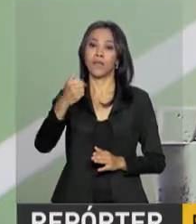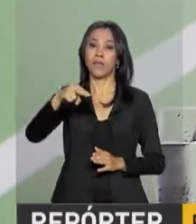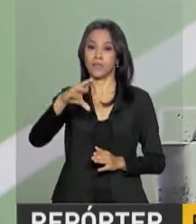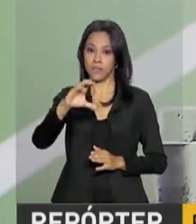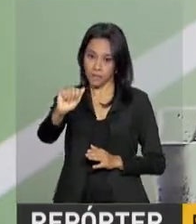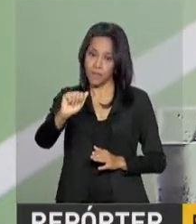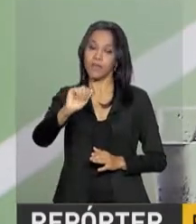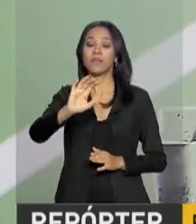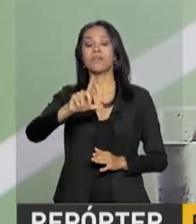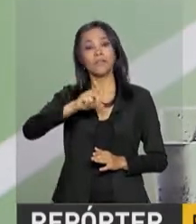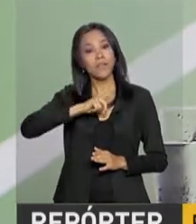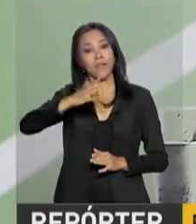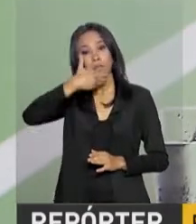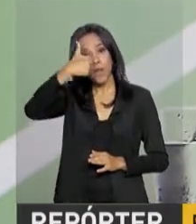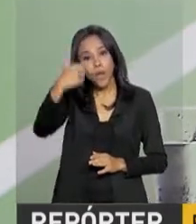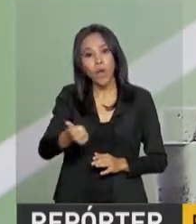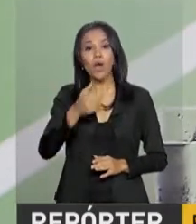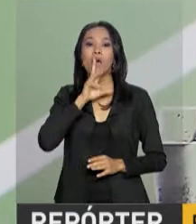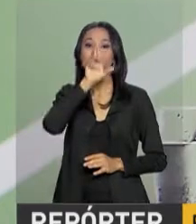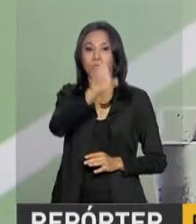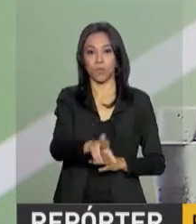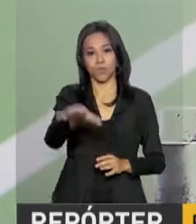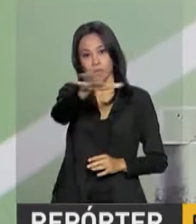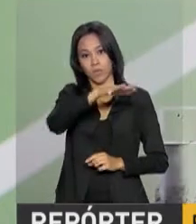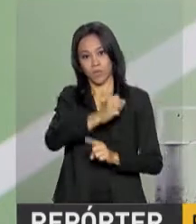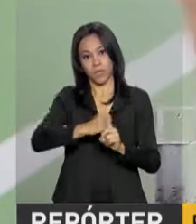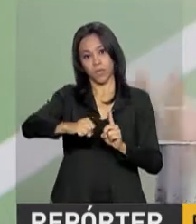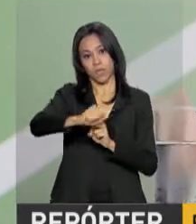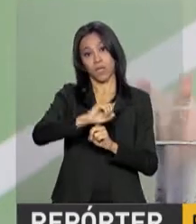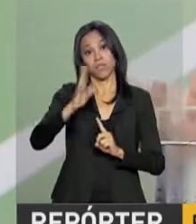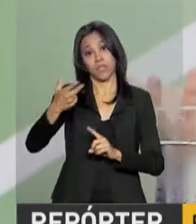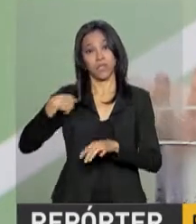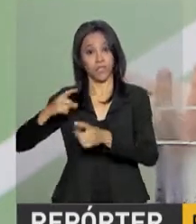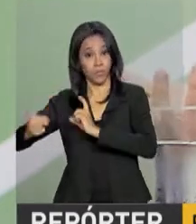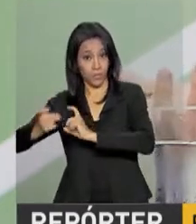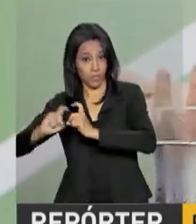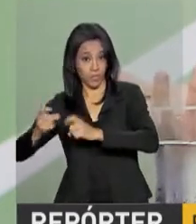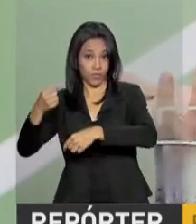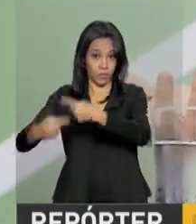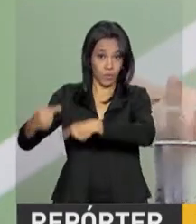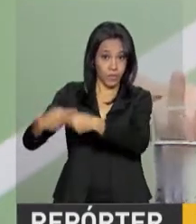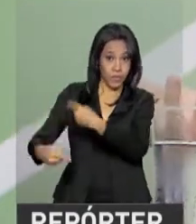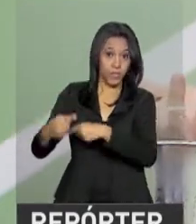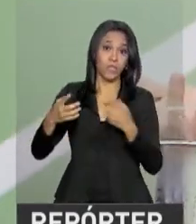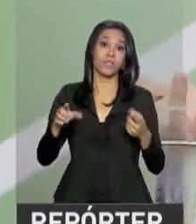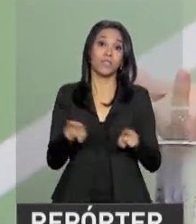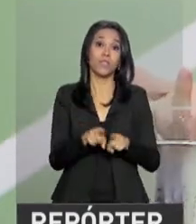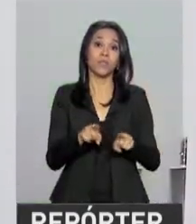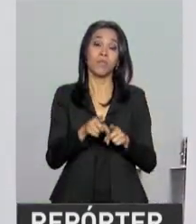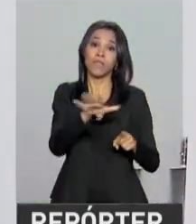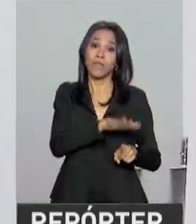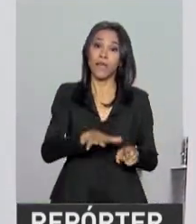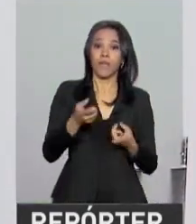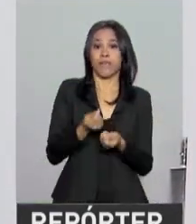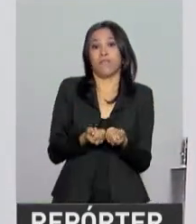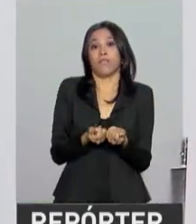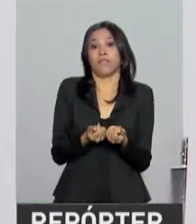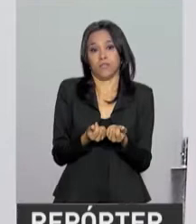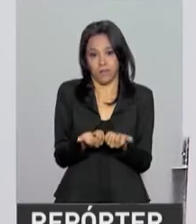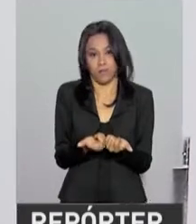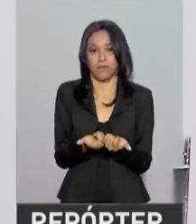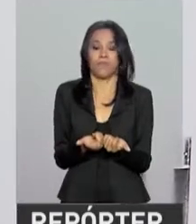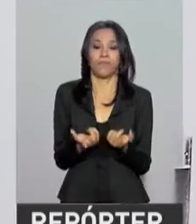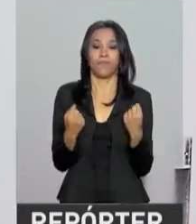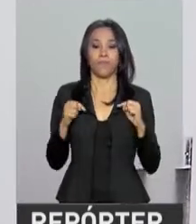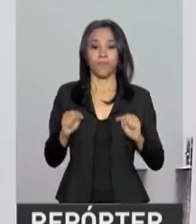seja na produção de políticas públicas ou seja a entrega do resultado financeiro é importante aqui